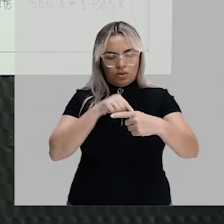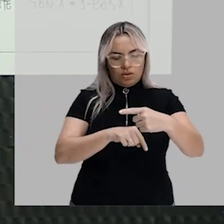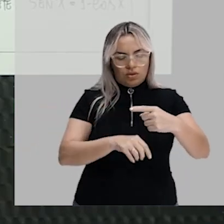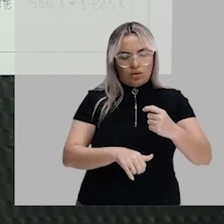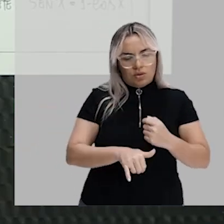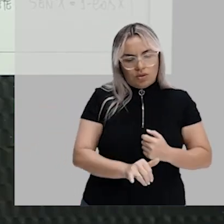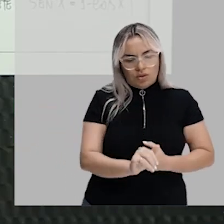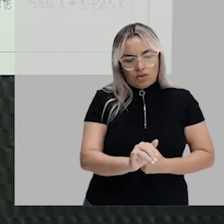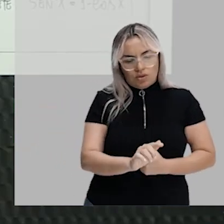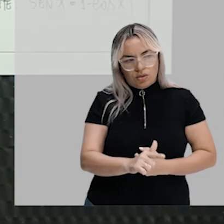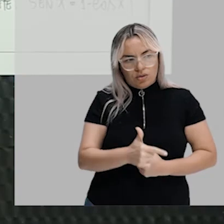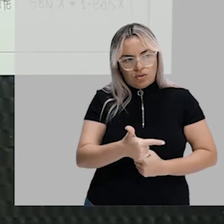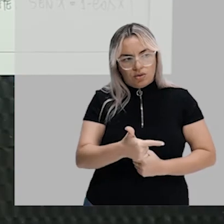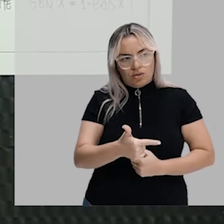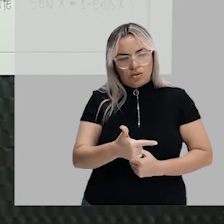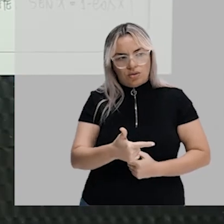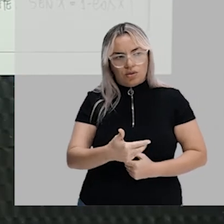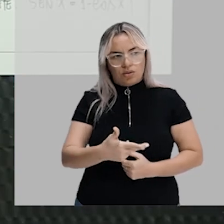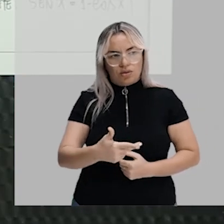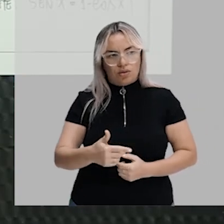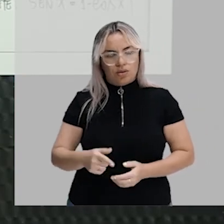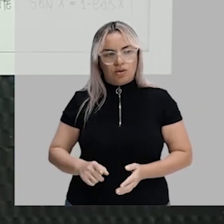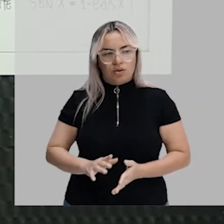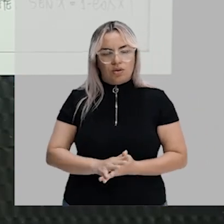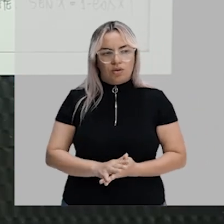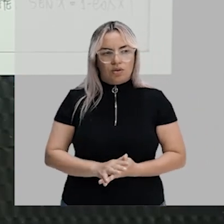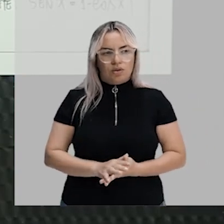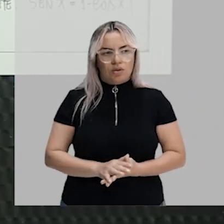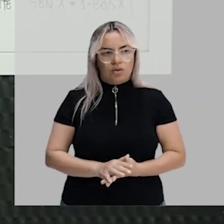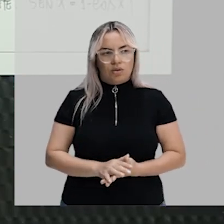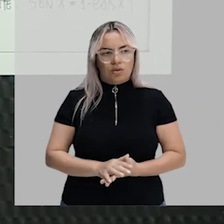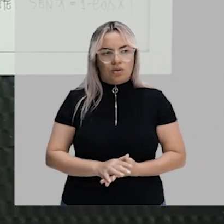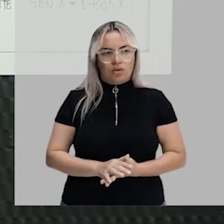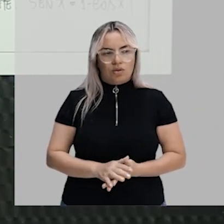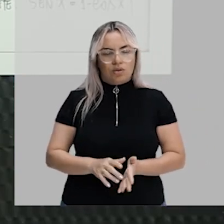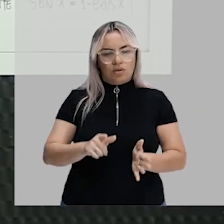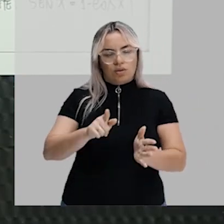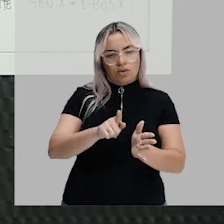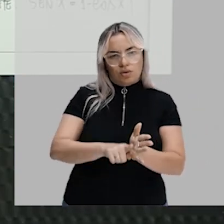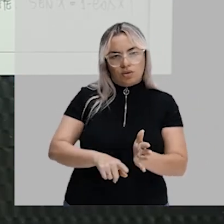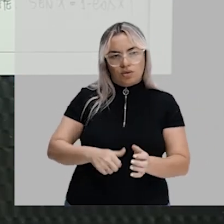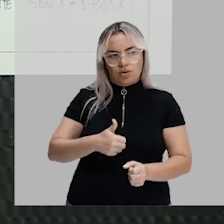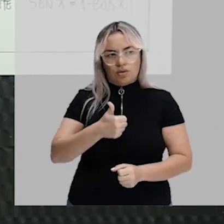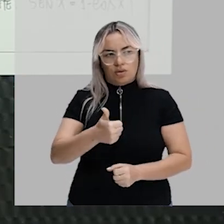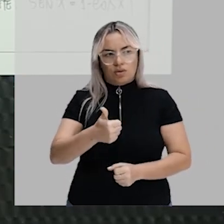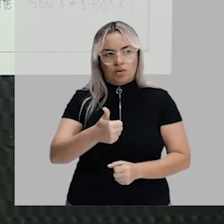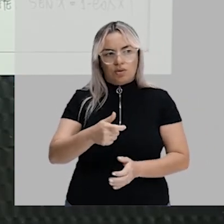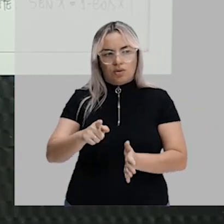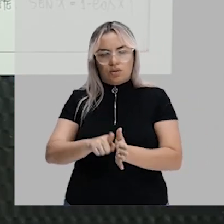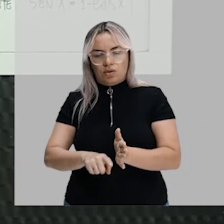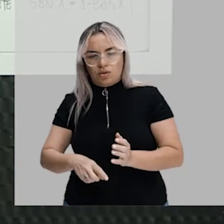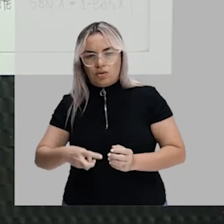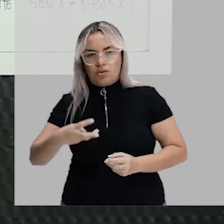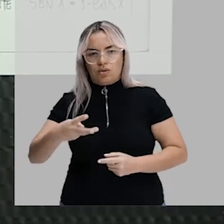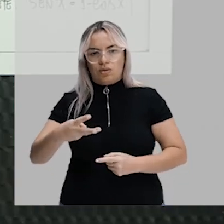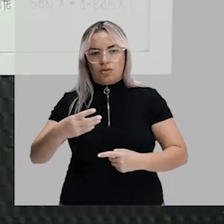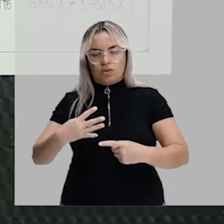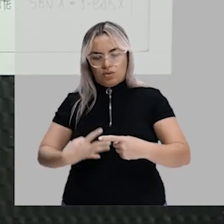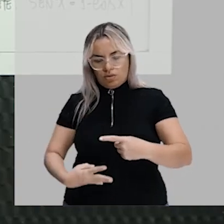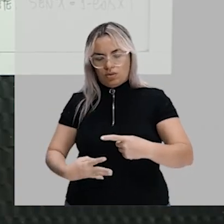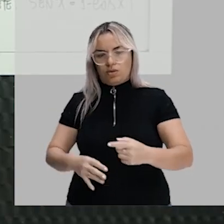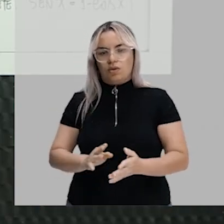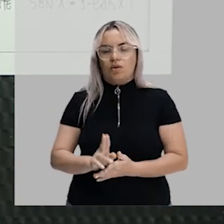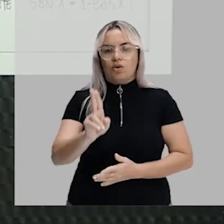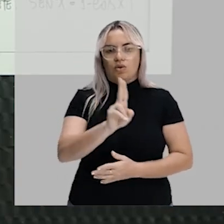Y2 -1 - 3 so 4 porque você vai usar o positivo e O negativo